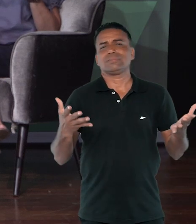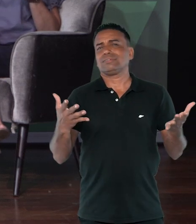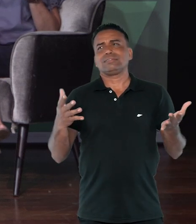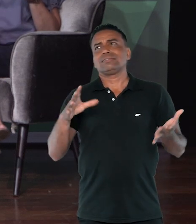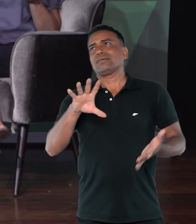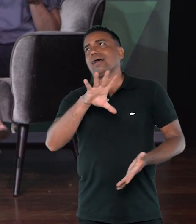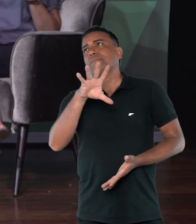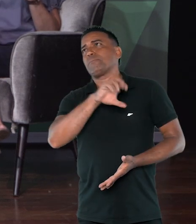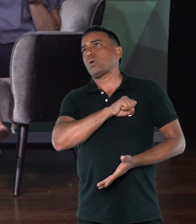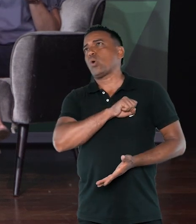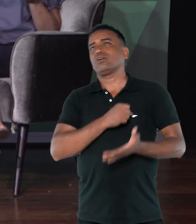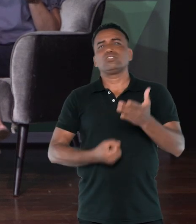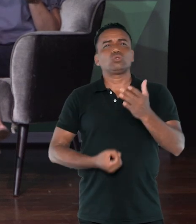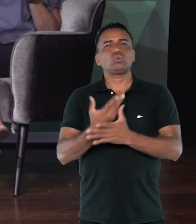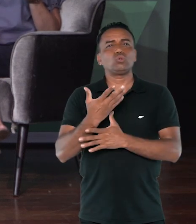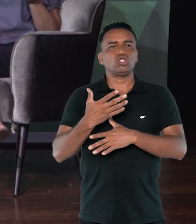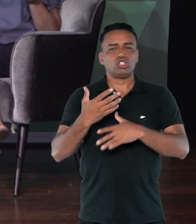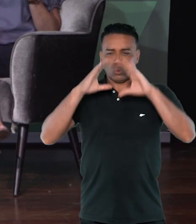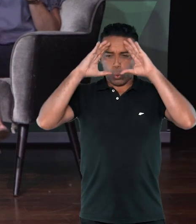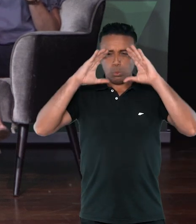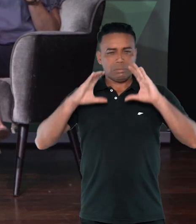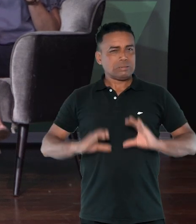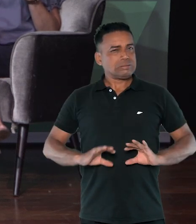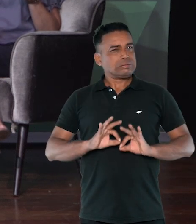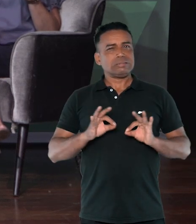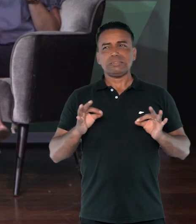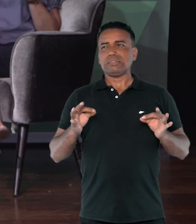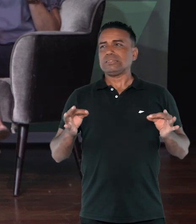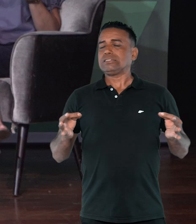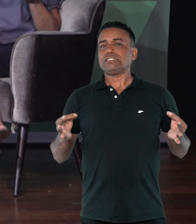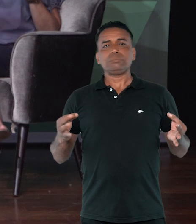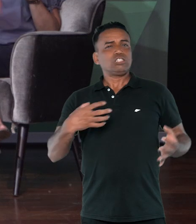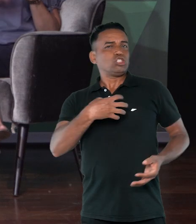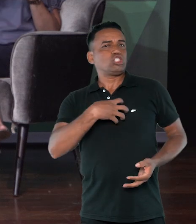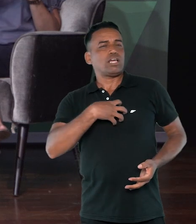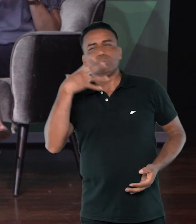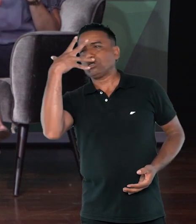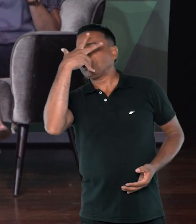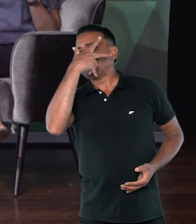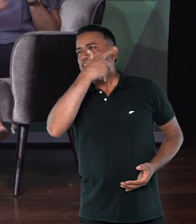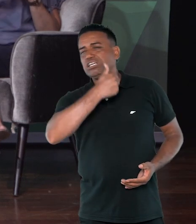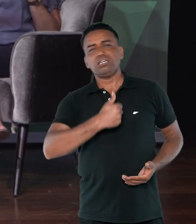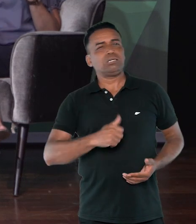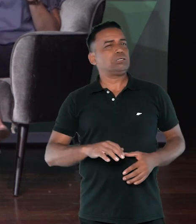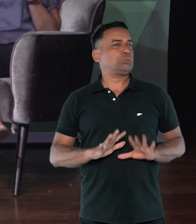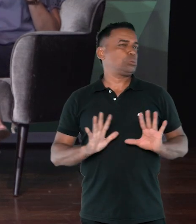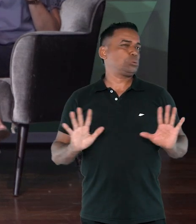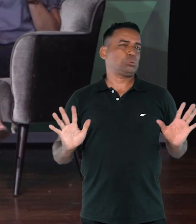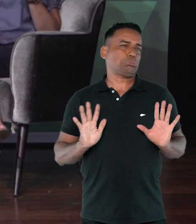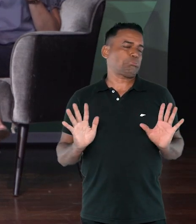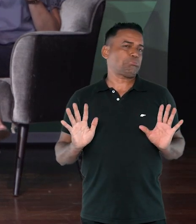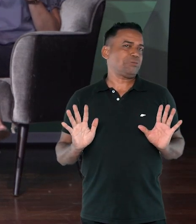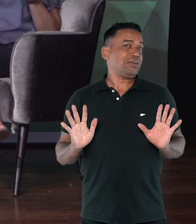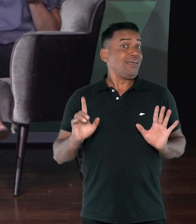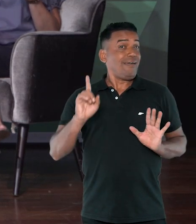é esse amor de Hollywood, mas é o amor do copo d'água, né? É o amor que aparece nas pequenas